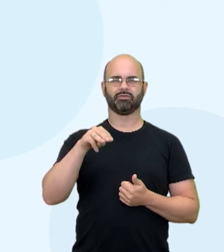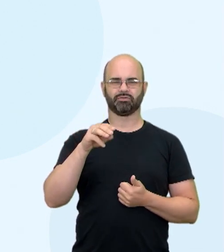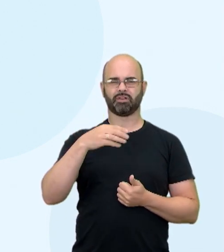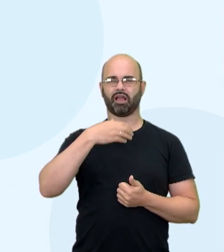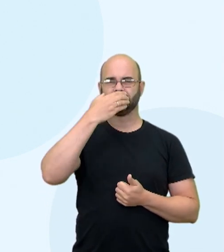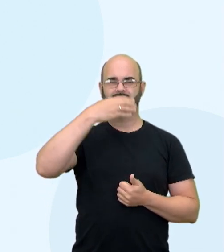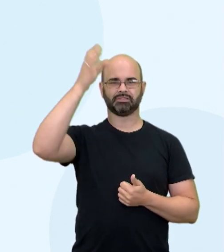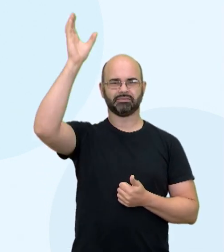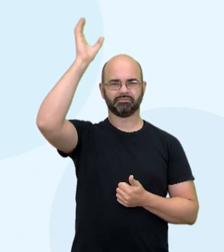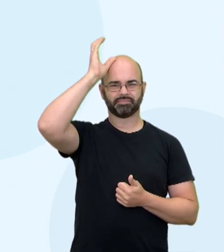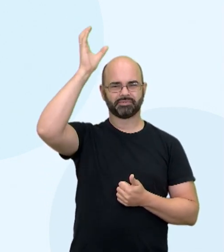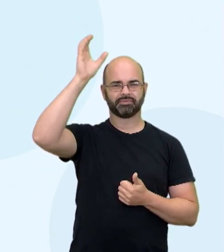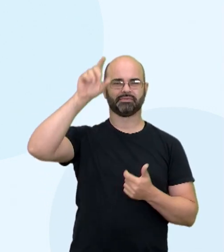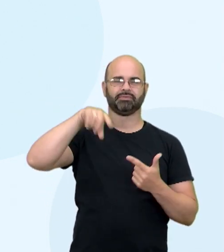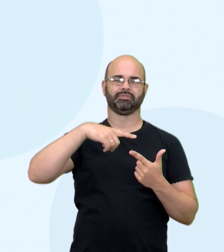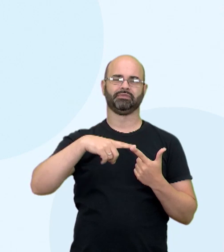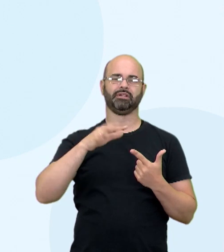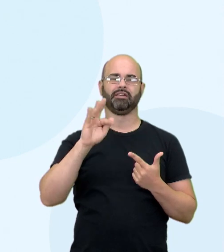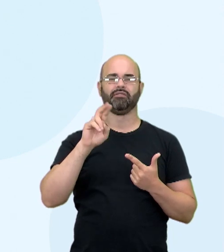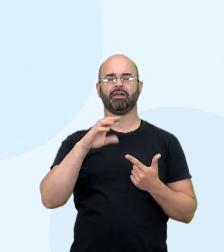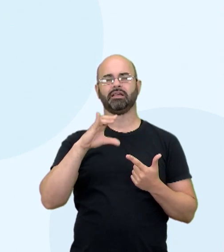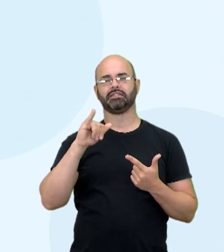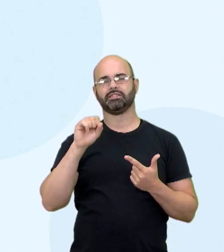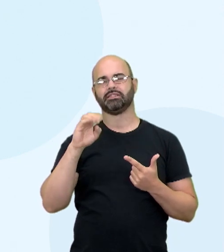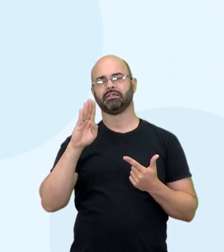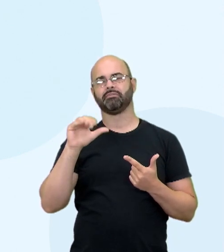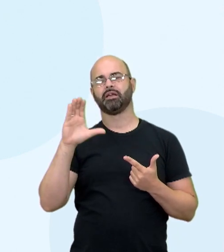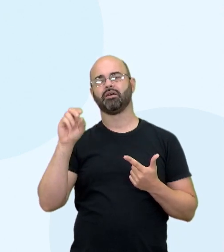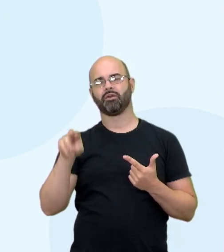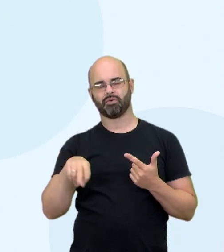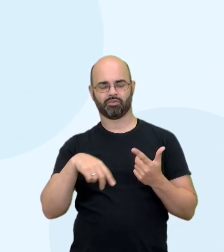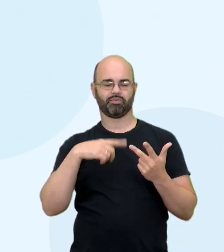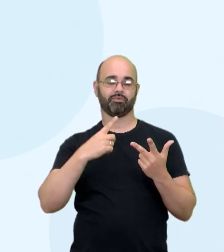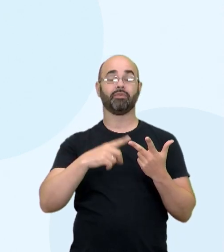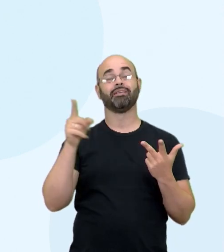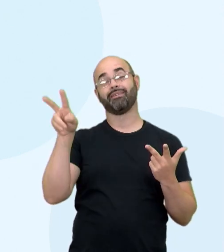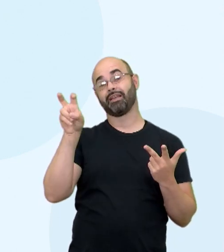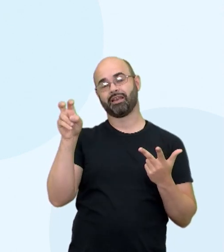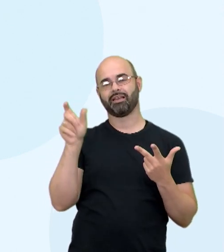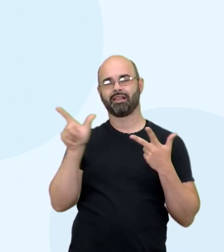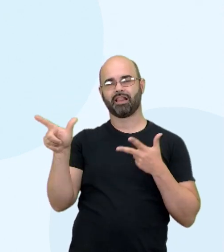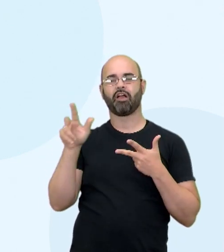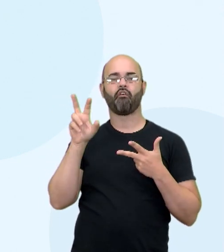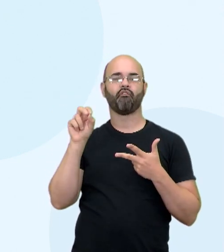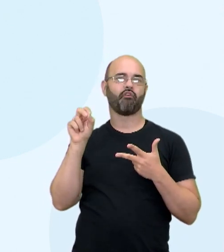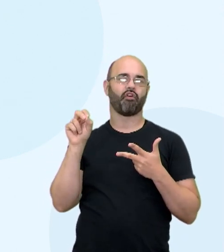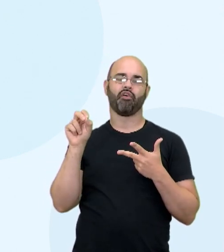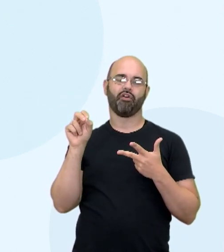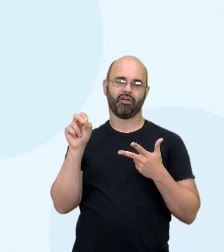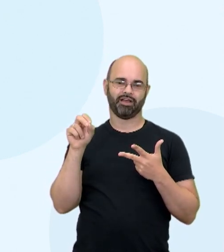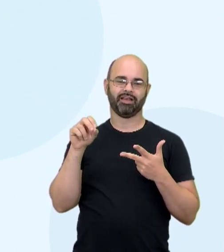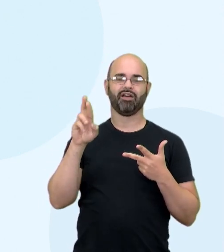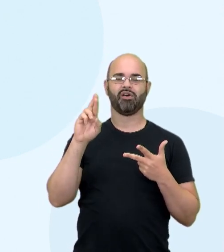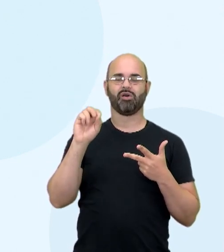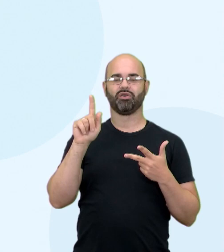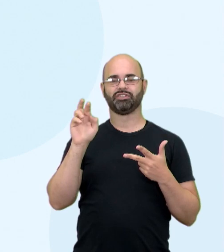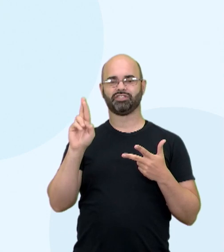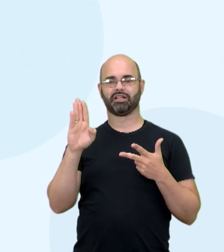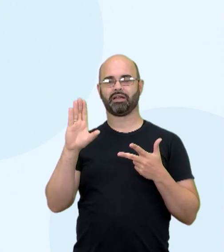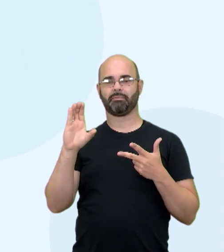Francis Bacon, a gente tem o avô, né? Que é o Roger Bacon. E que já